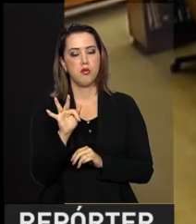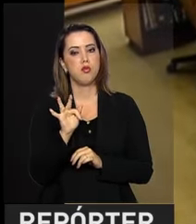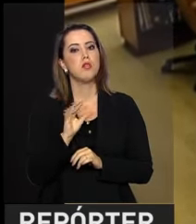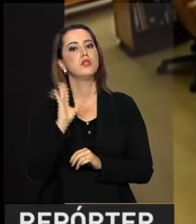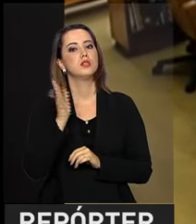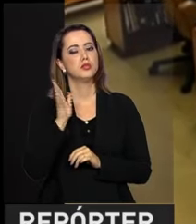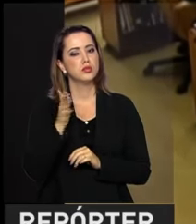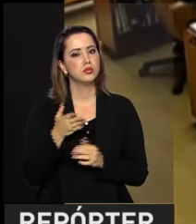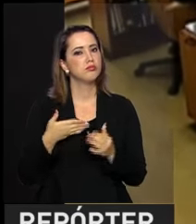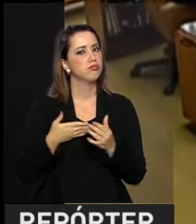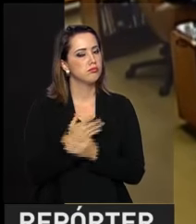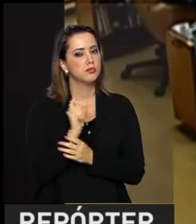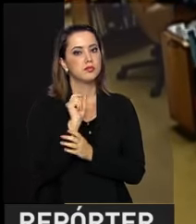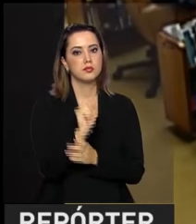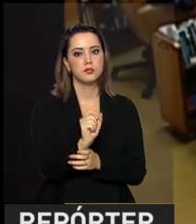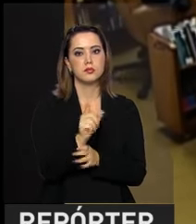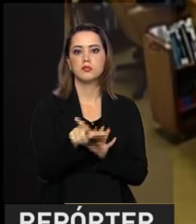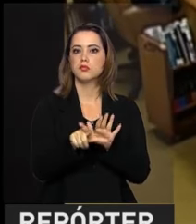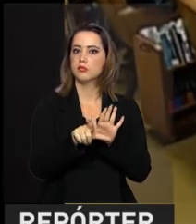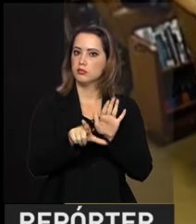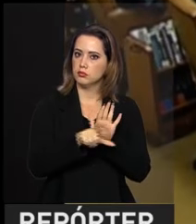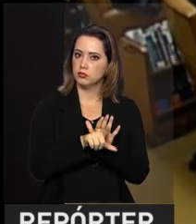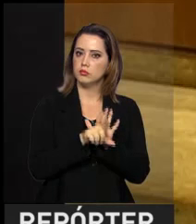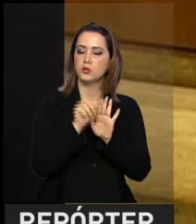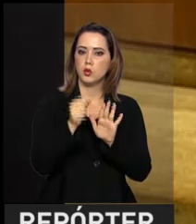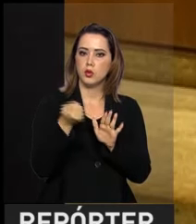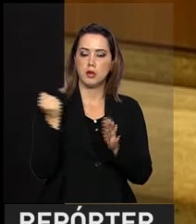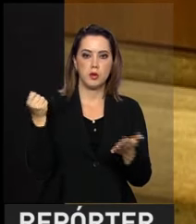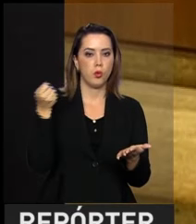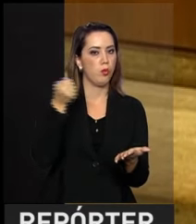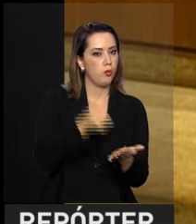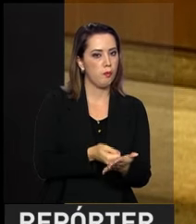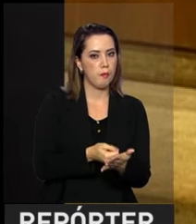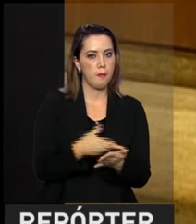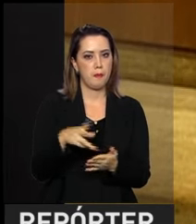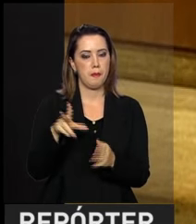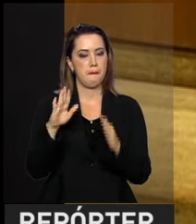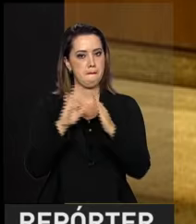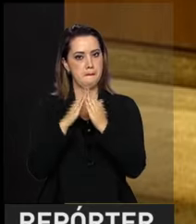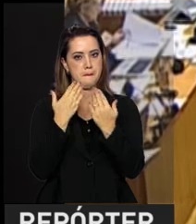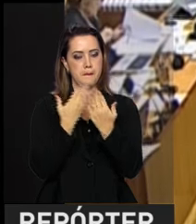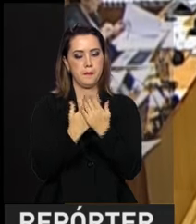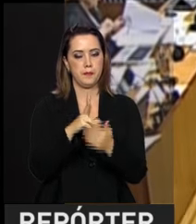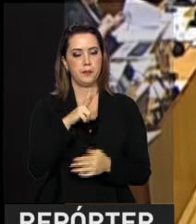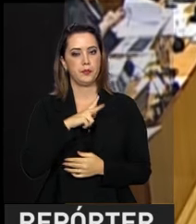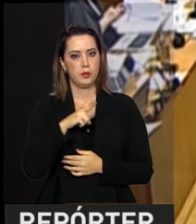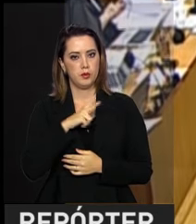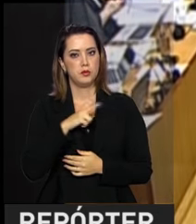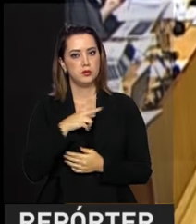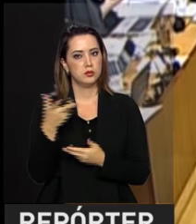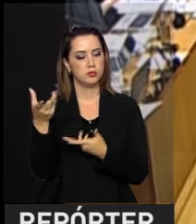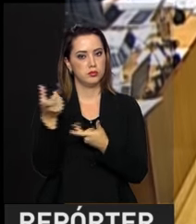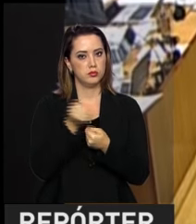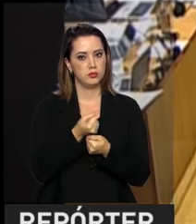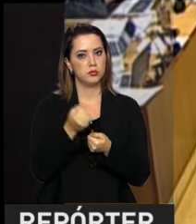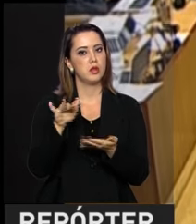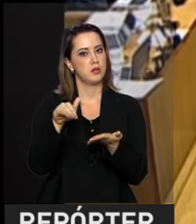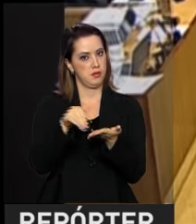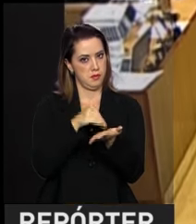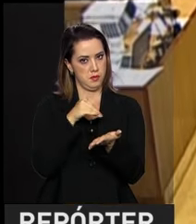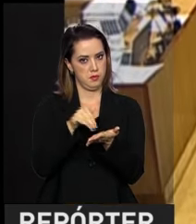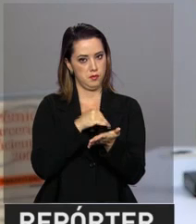manteve a validade do estatuto que obriga escolas privadas a receberem matrículas de alunos com deficiência e promover a